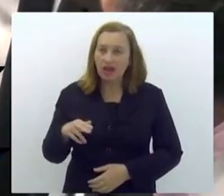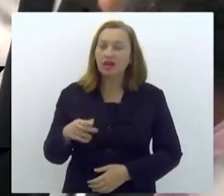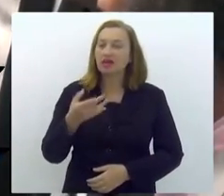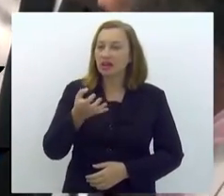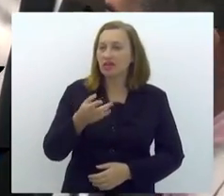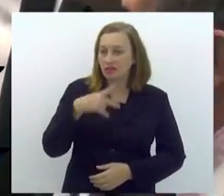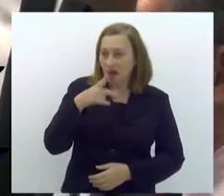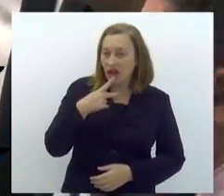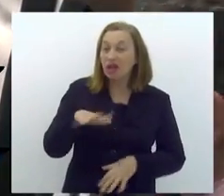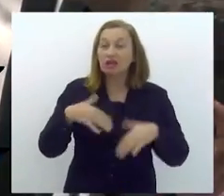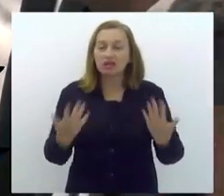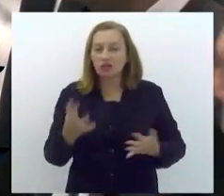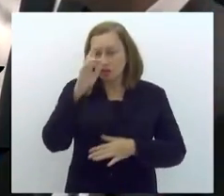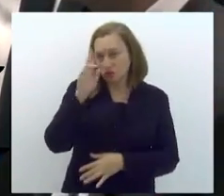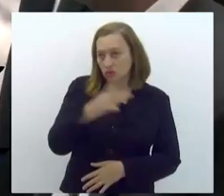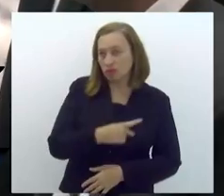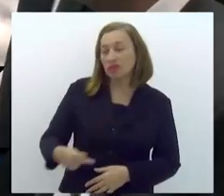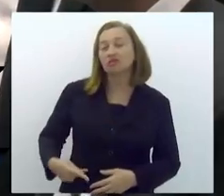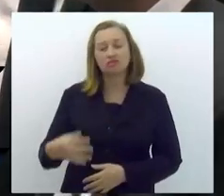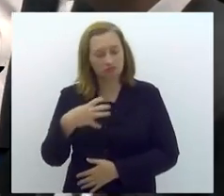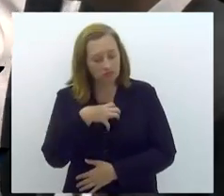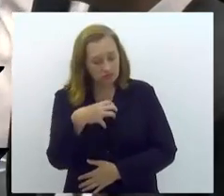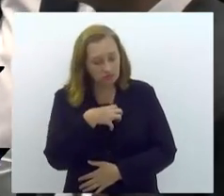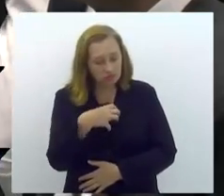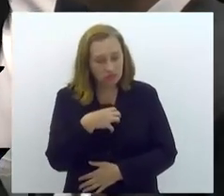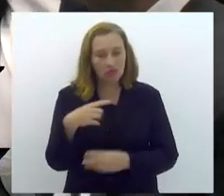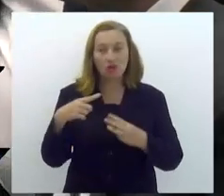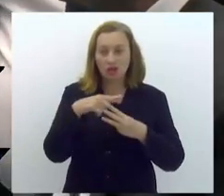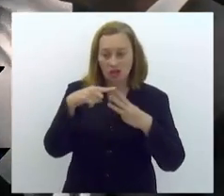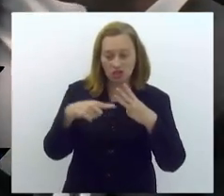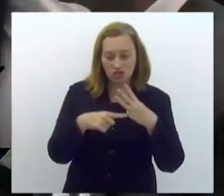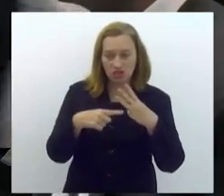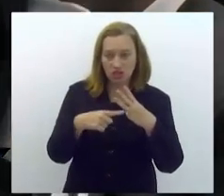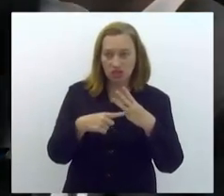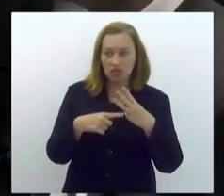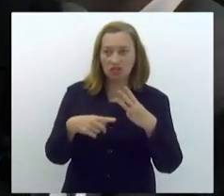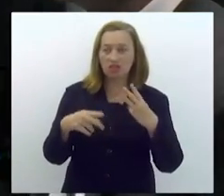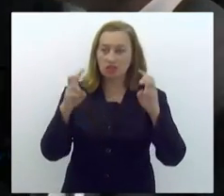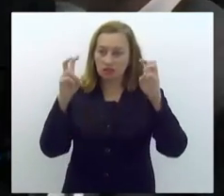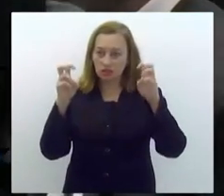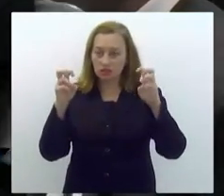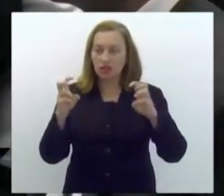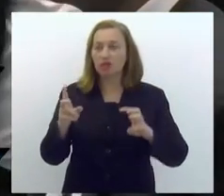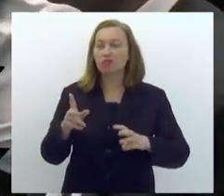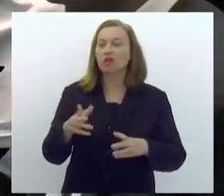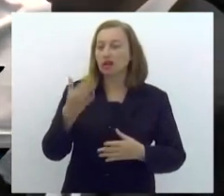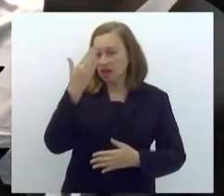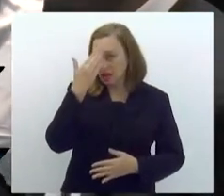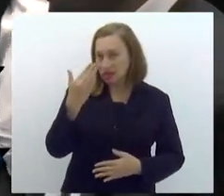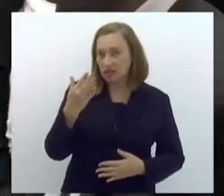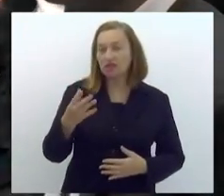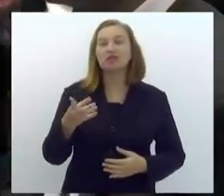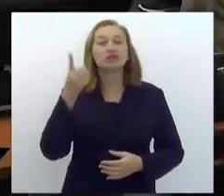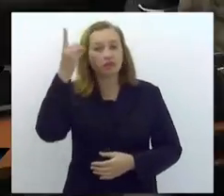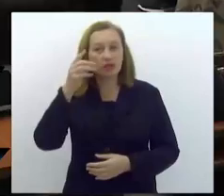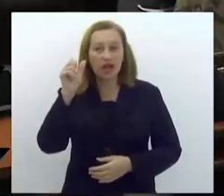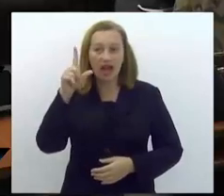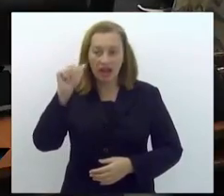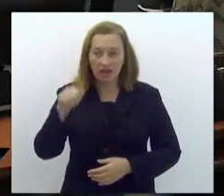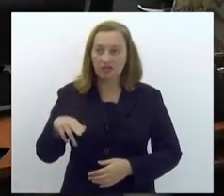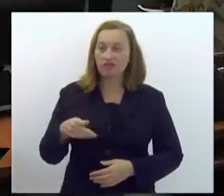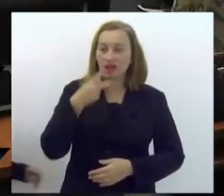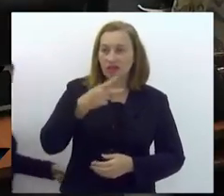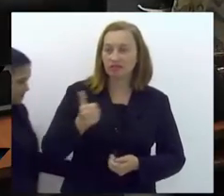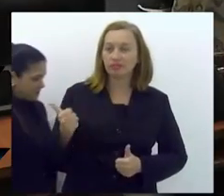parte então Presidente É nesse sentido as três ponderações que faça e agradeço a vossa excelência com sendo a parte do deputada